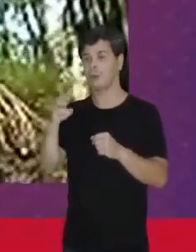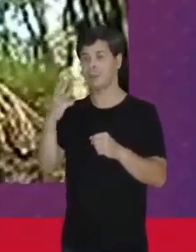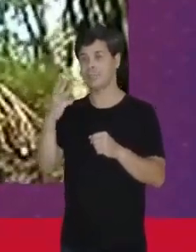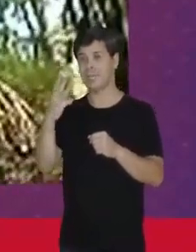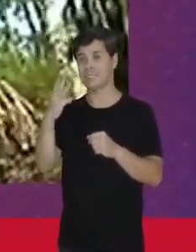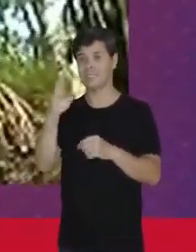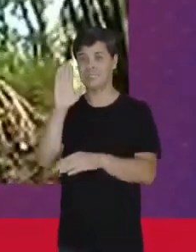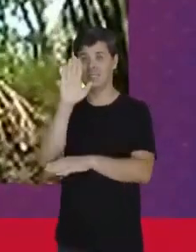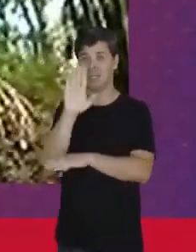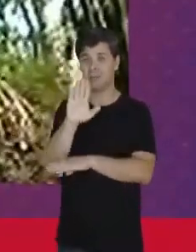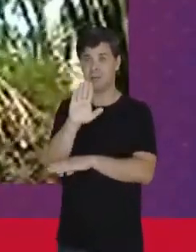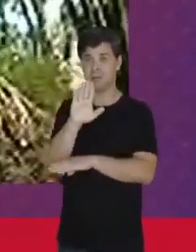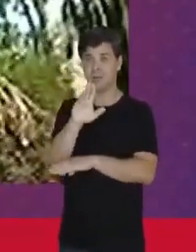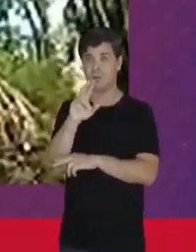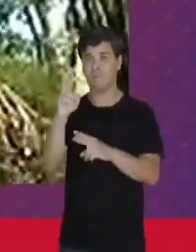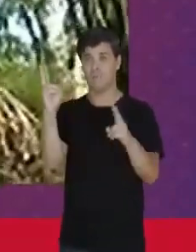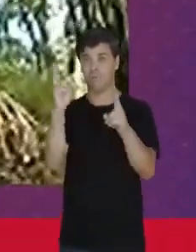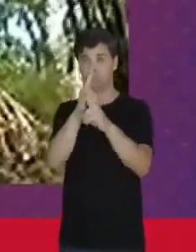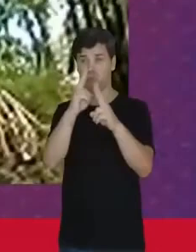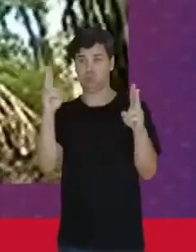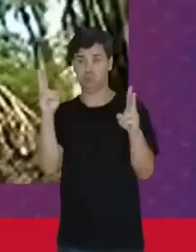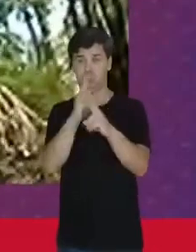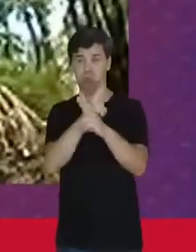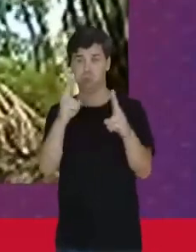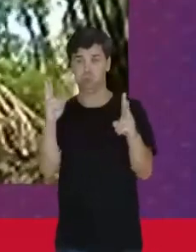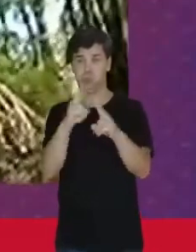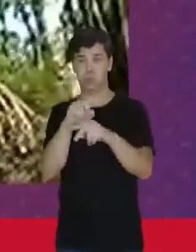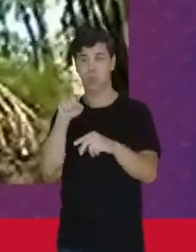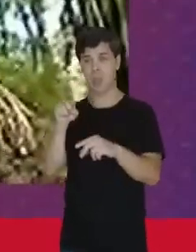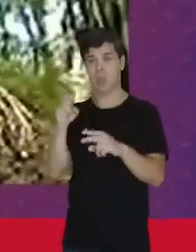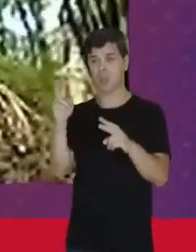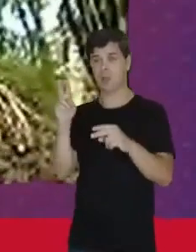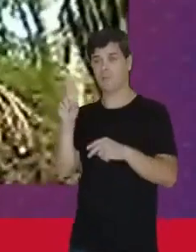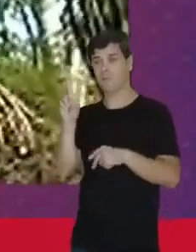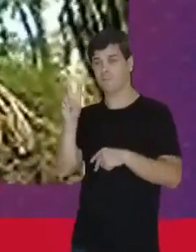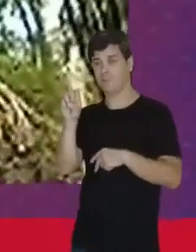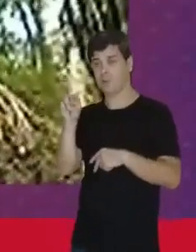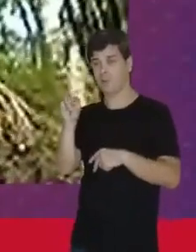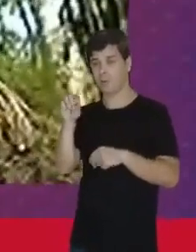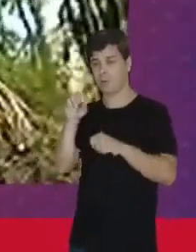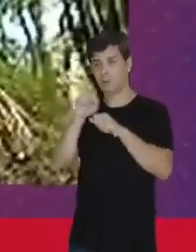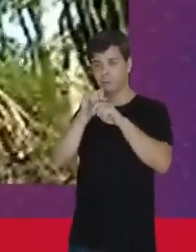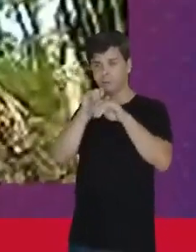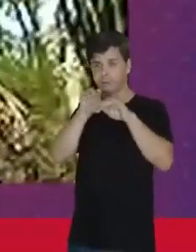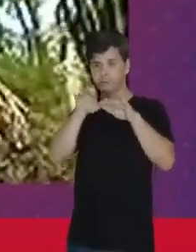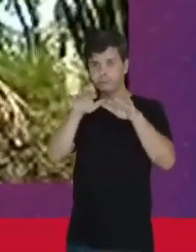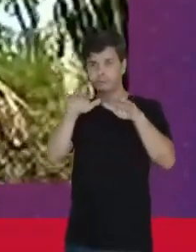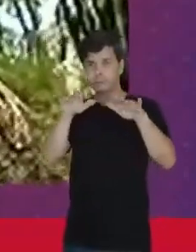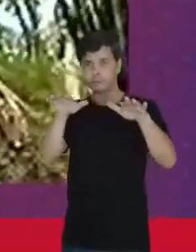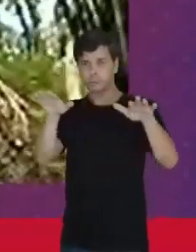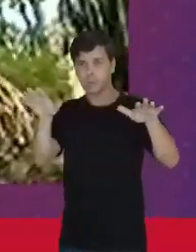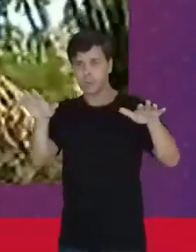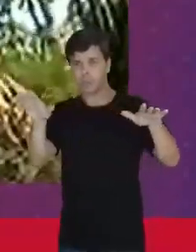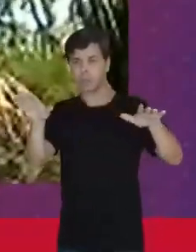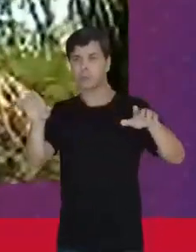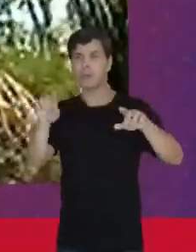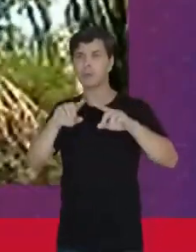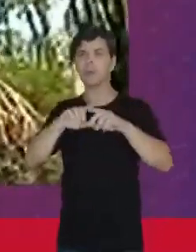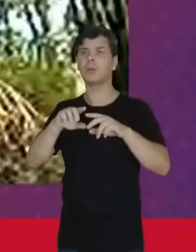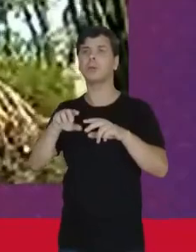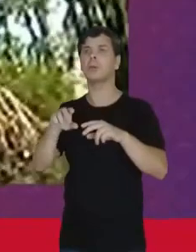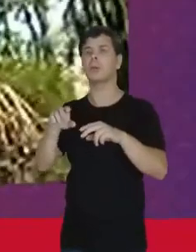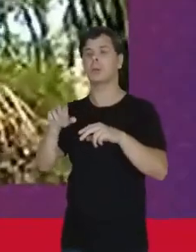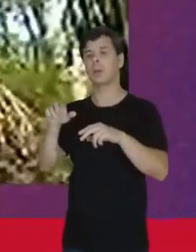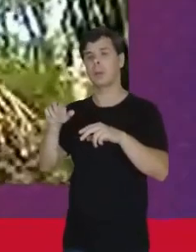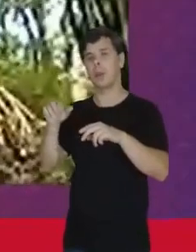no momento que tinha muito vento, e esse veneno espargiu toda a minha área do sítio ali, da área